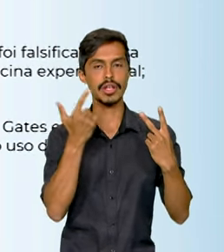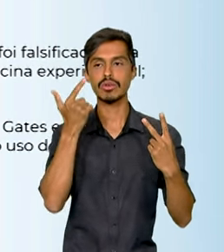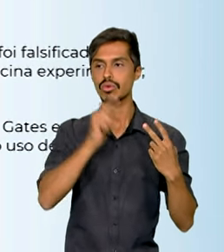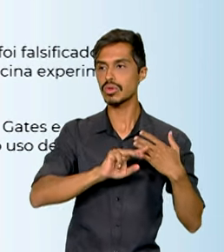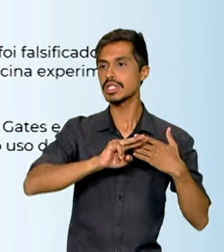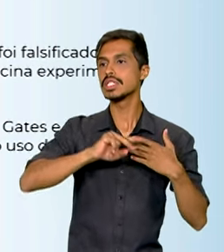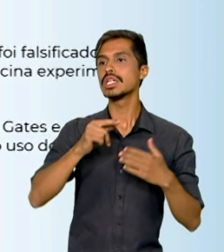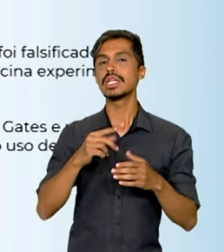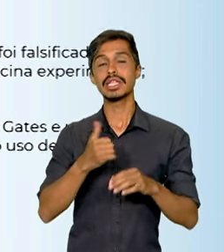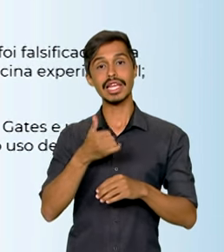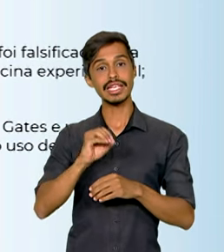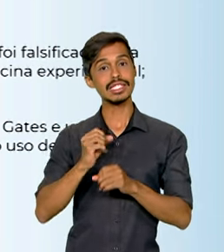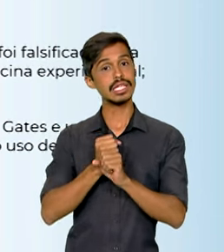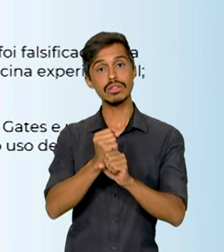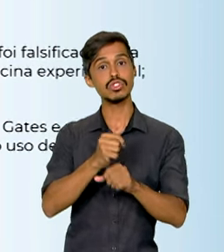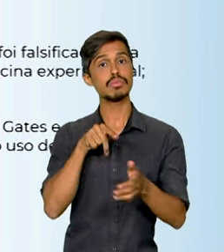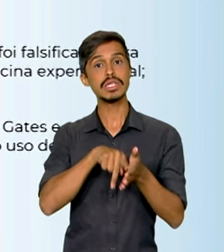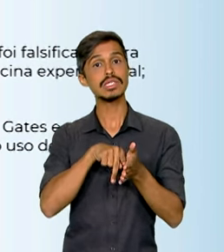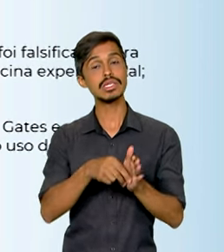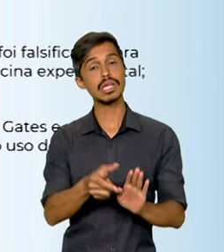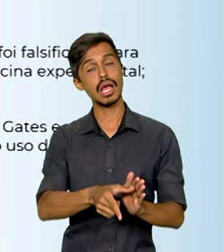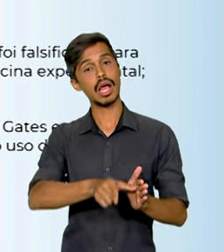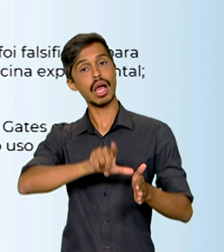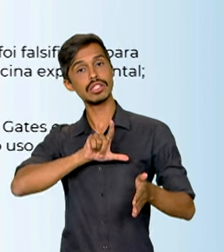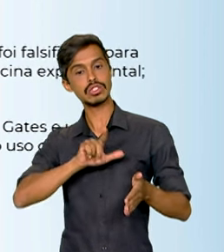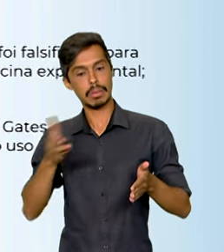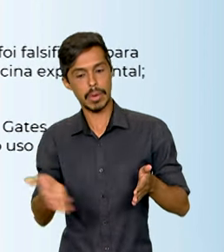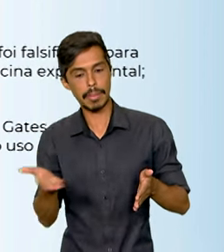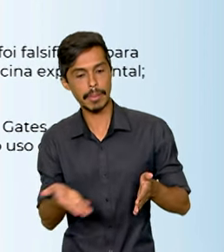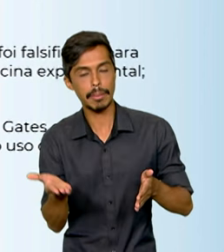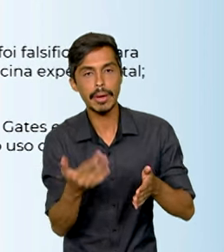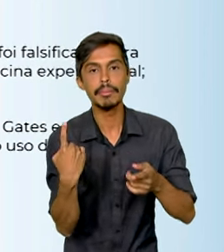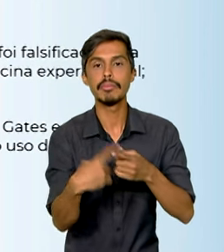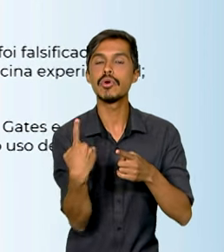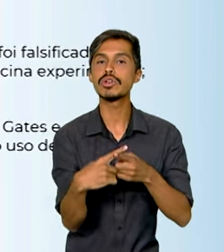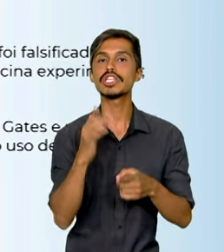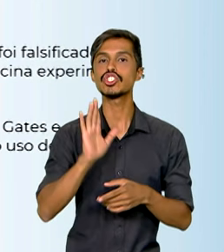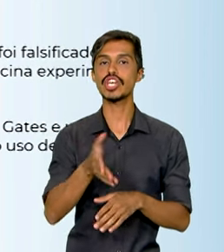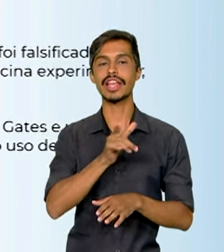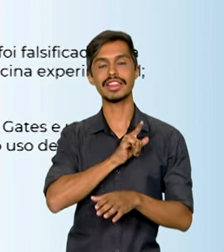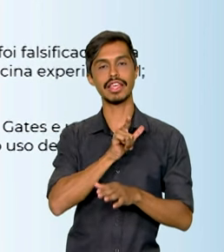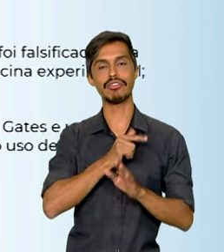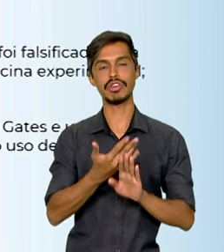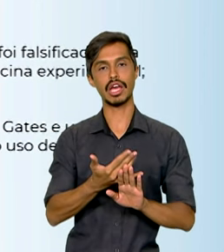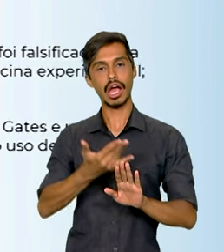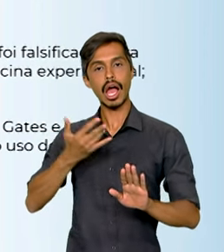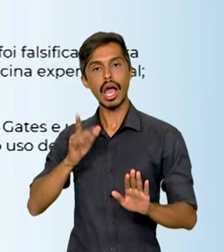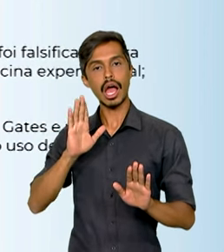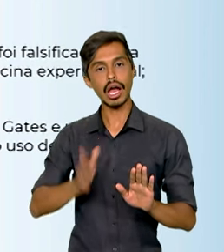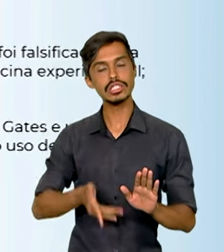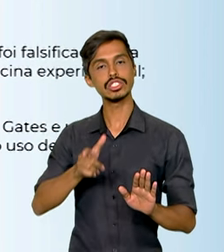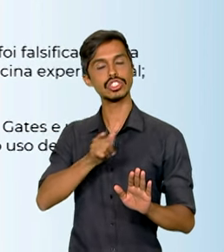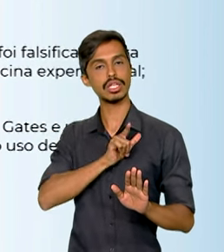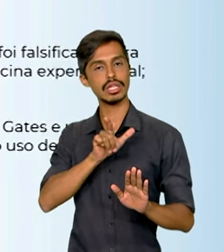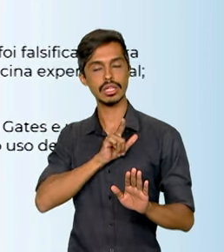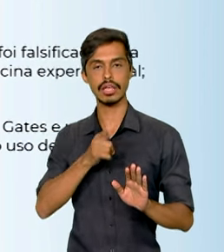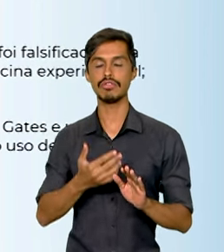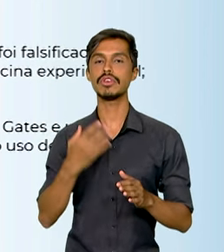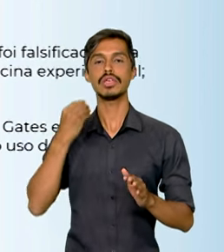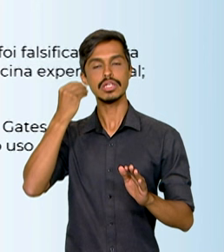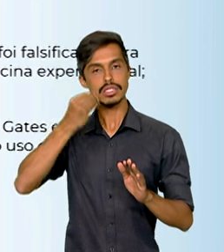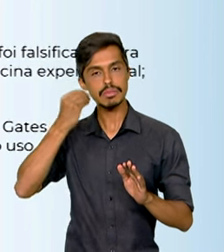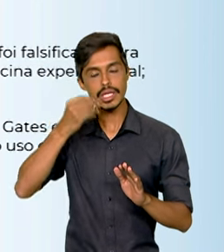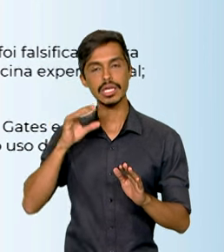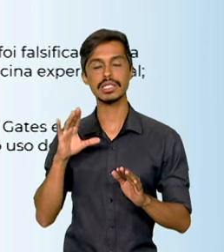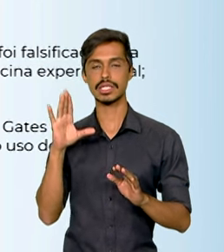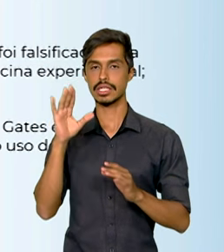10 anos de pesquisa. Né, que foi acelerado porque já há trajetória, rota tecnológica, como dizemos, para isso.